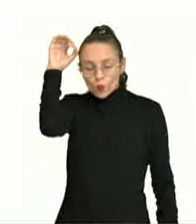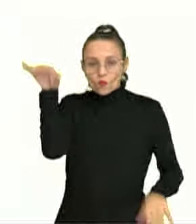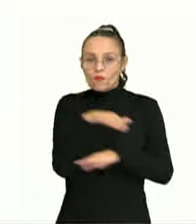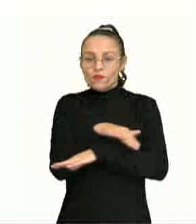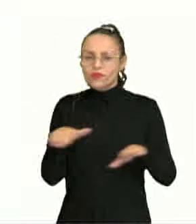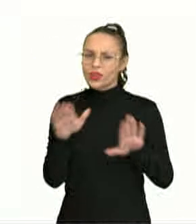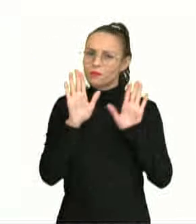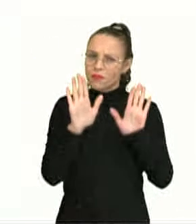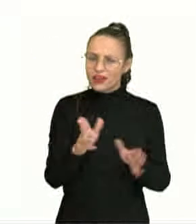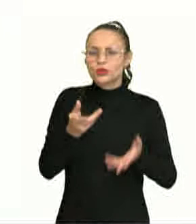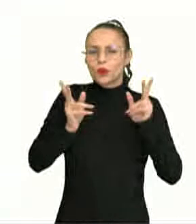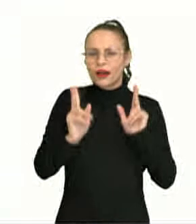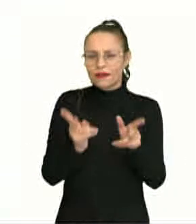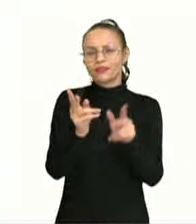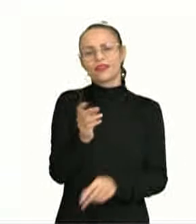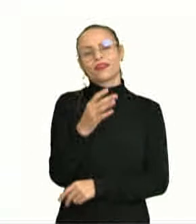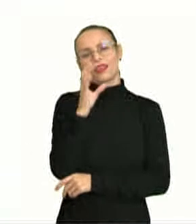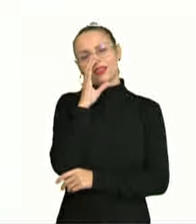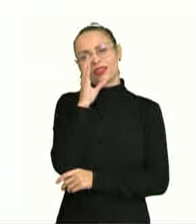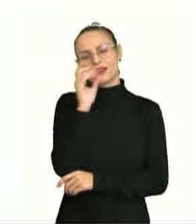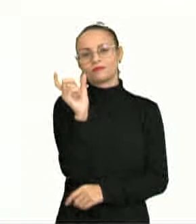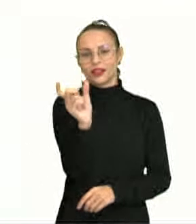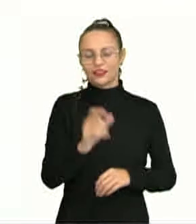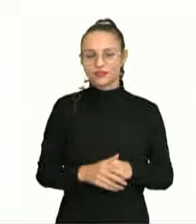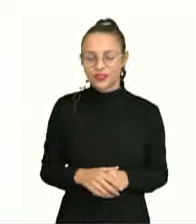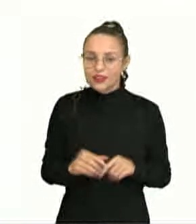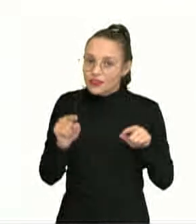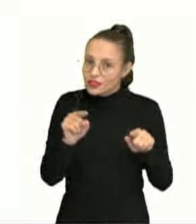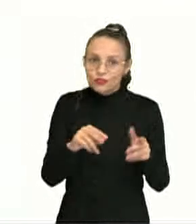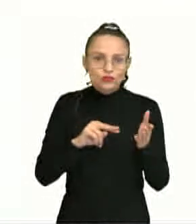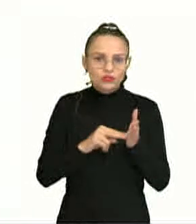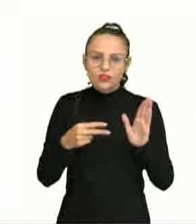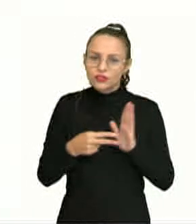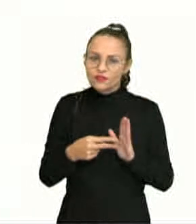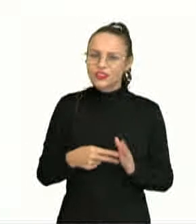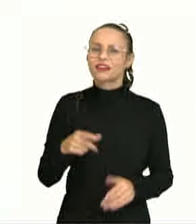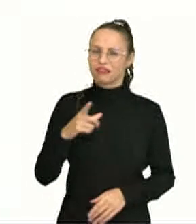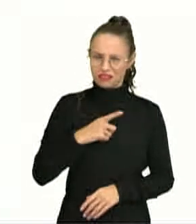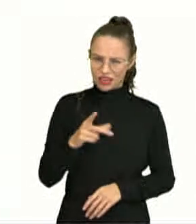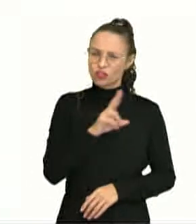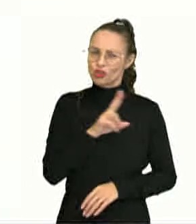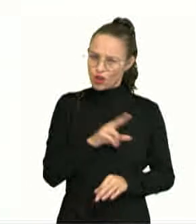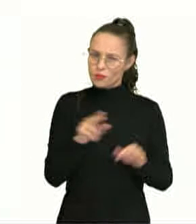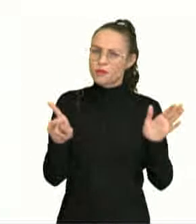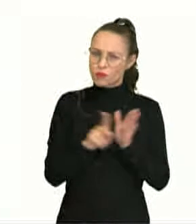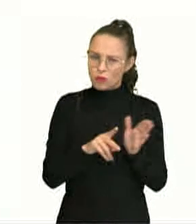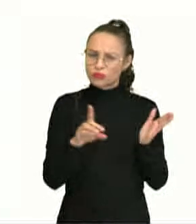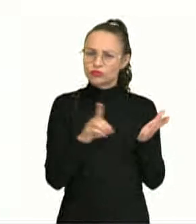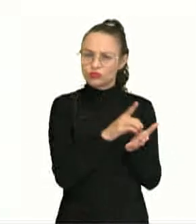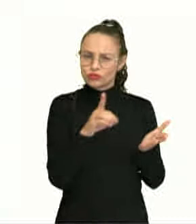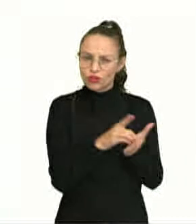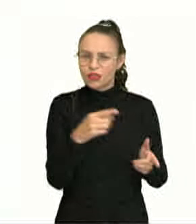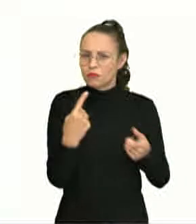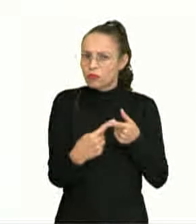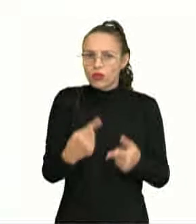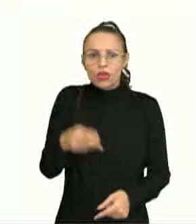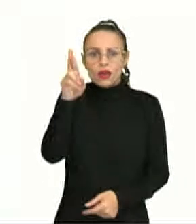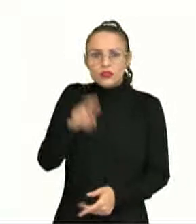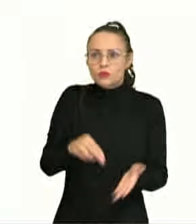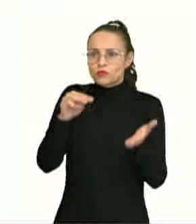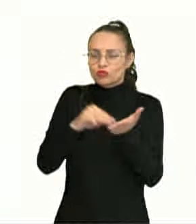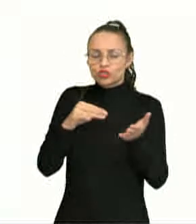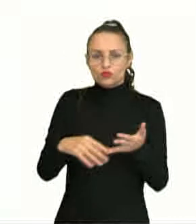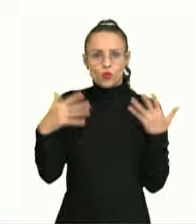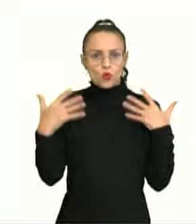a minha fascinação. Um ato como este só tem nome próprio e lugar nos dicionários por alguma razão muito